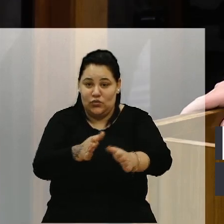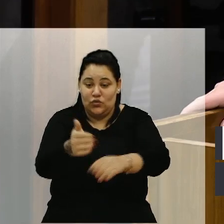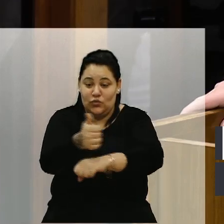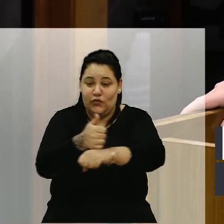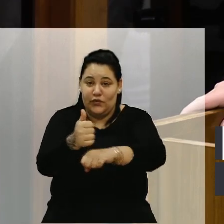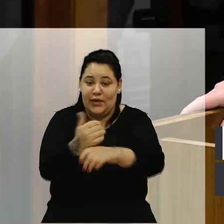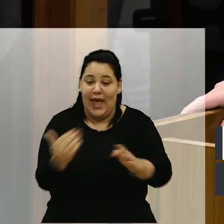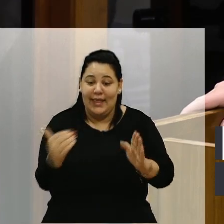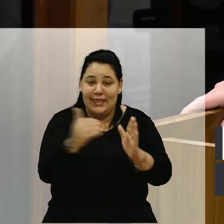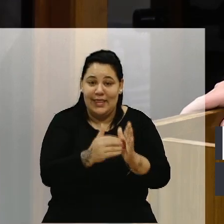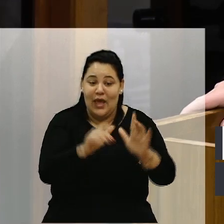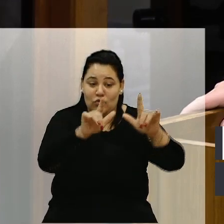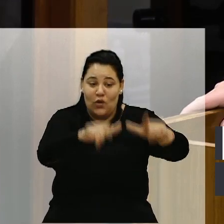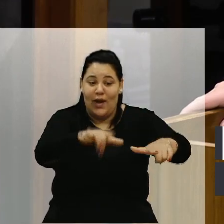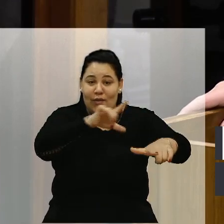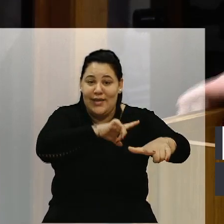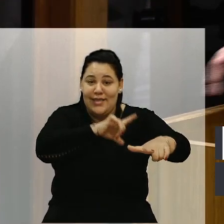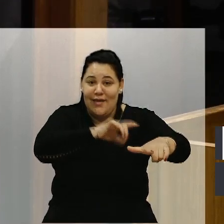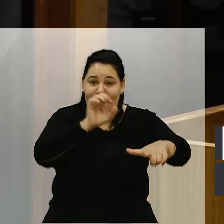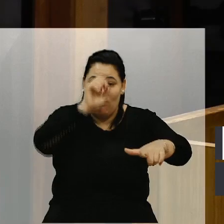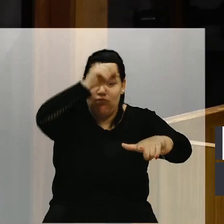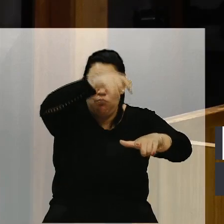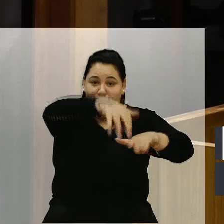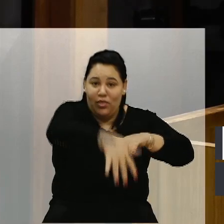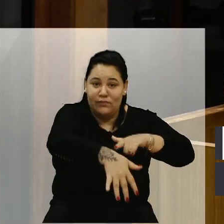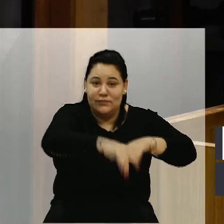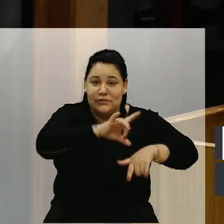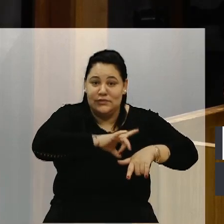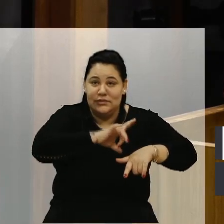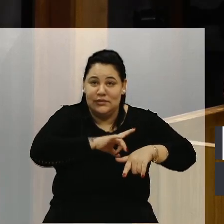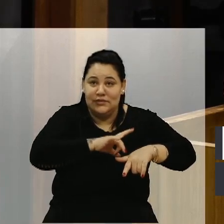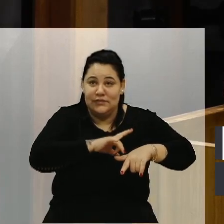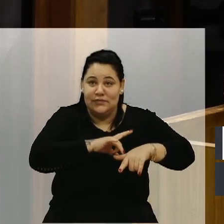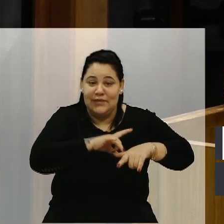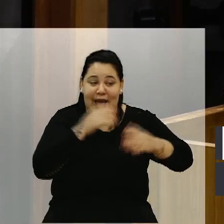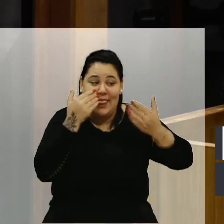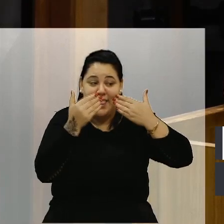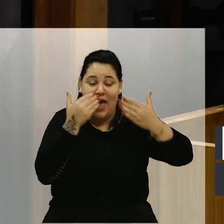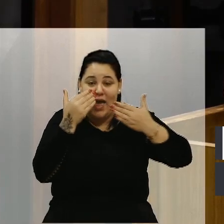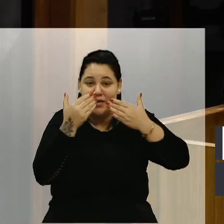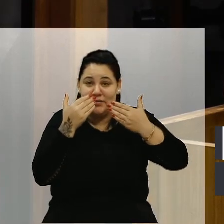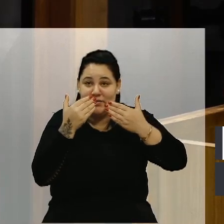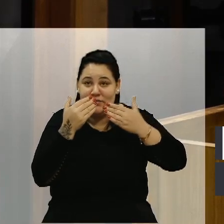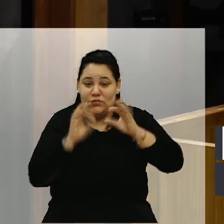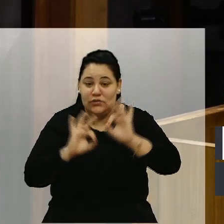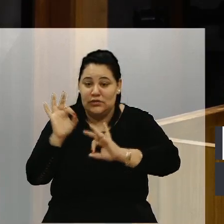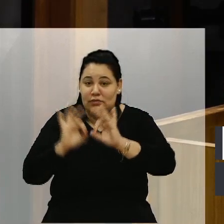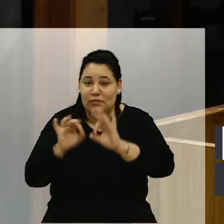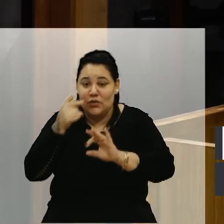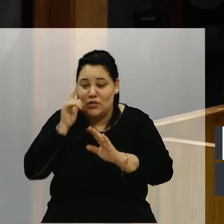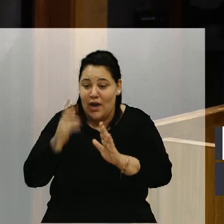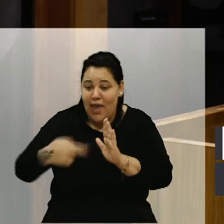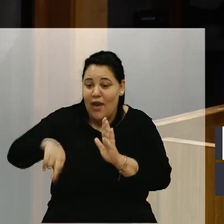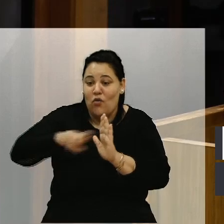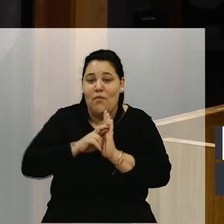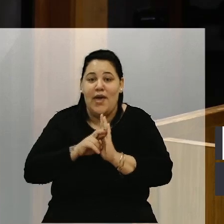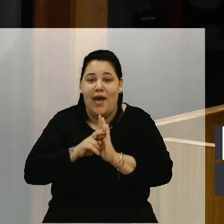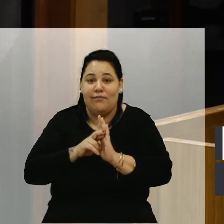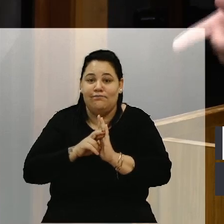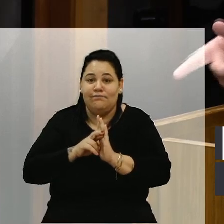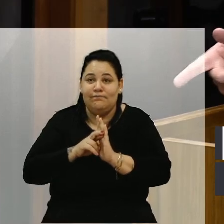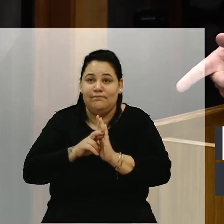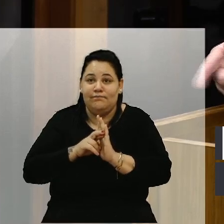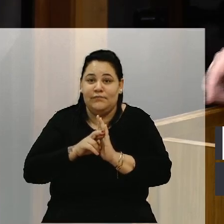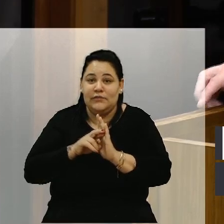de deslizamento, teve início um levantamento para projetar reparos definitivos. Entre as medidas